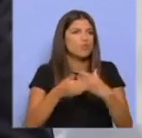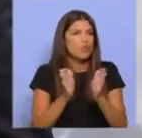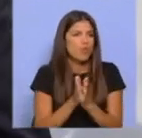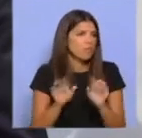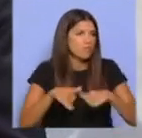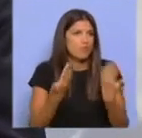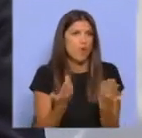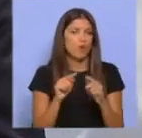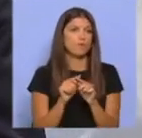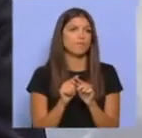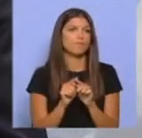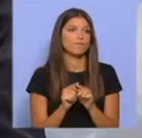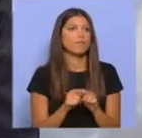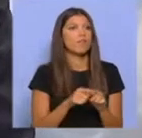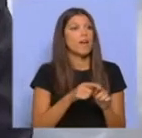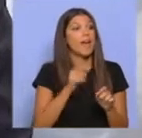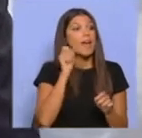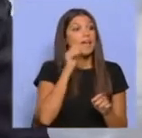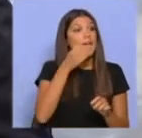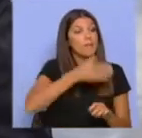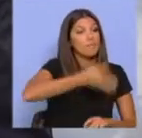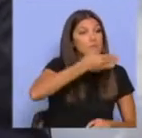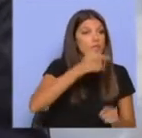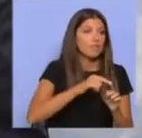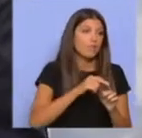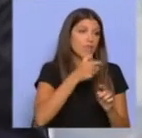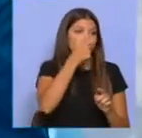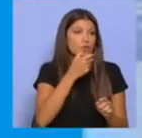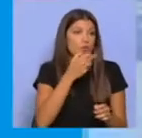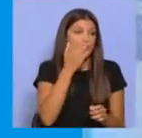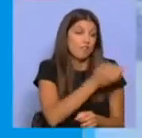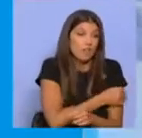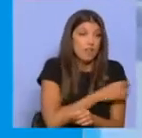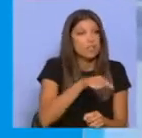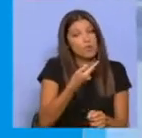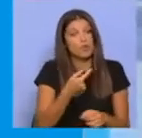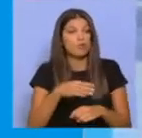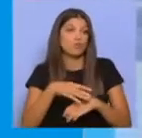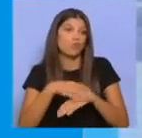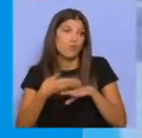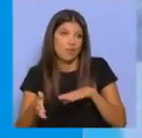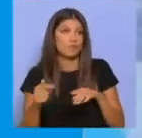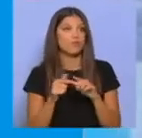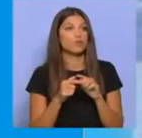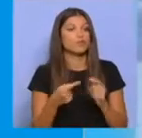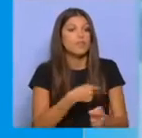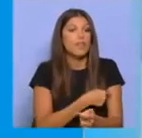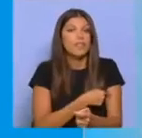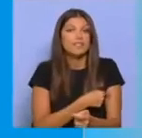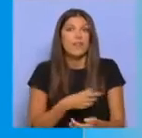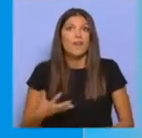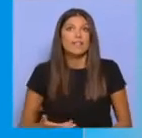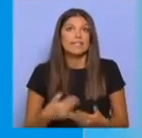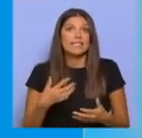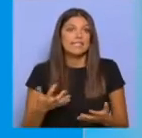vulnerabilidade, esses poderem ter prioridade, e depois os menos vulneráveis. A vacina é muito aguardada por todos os países, ela é